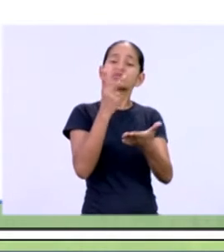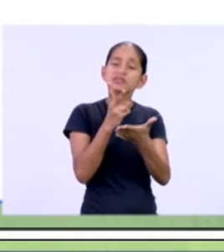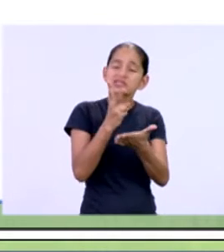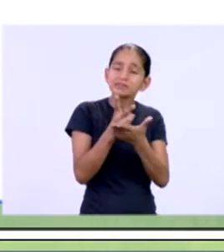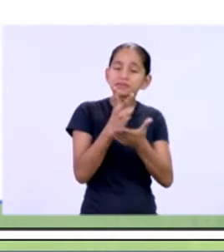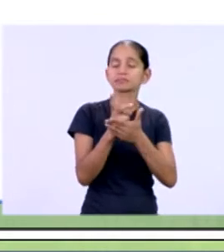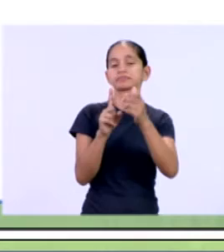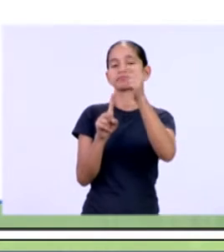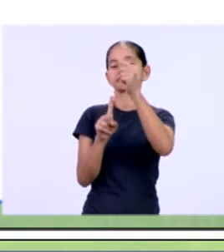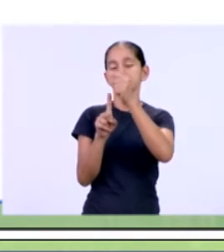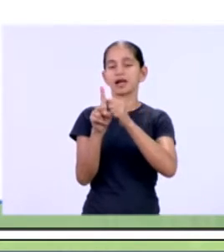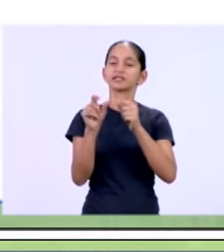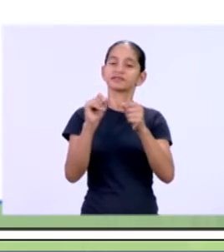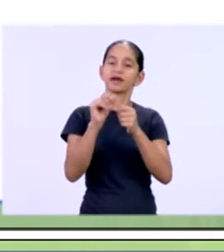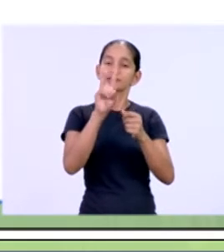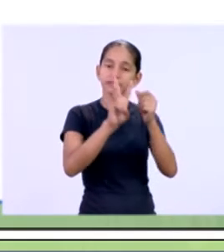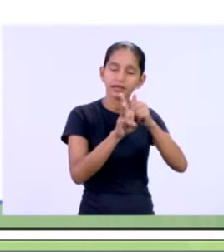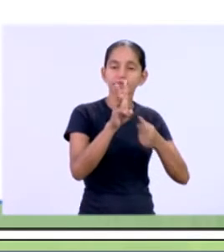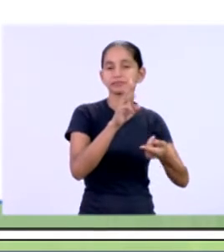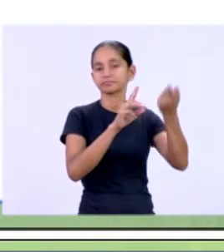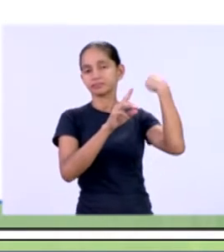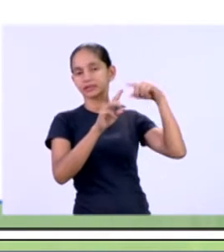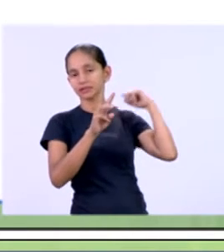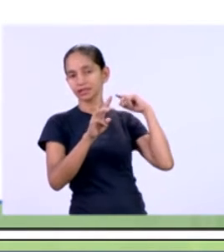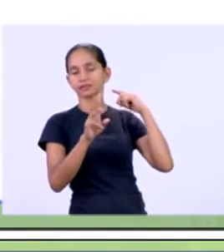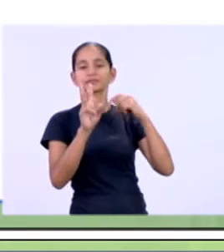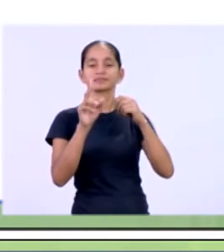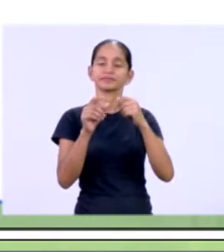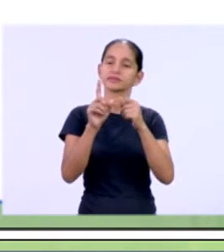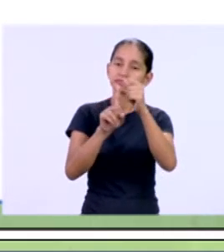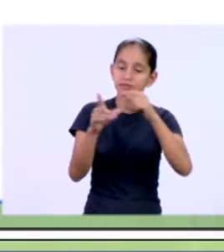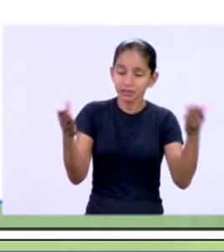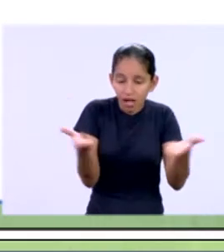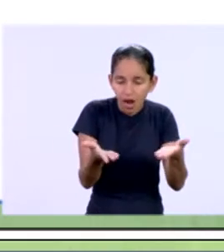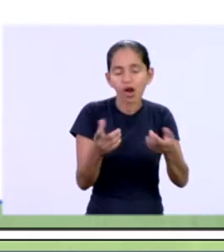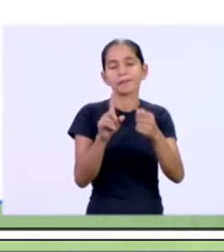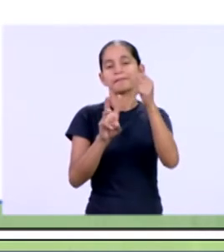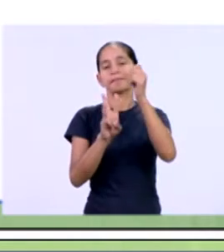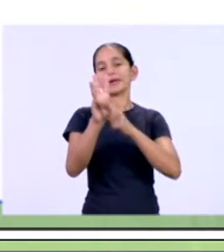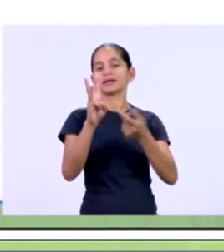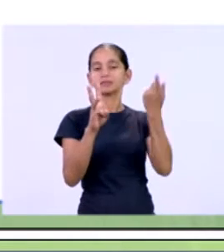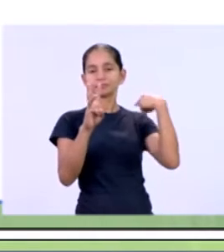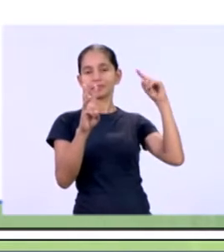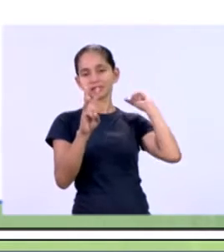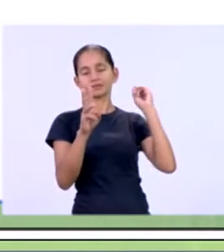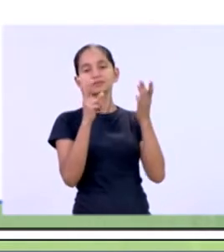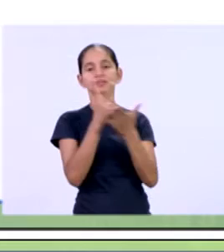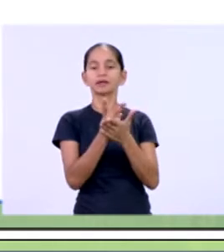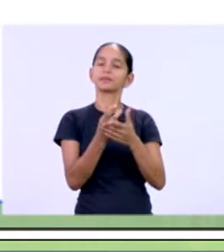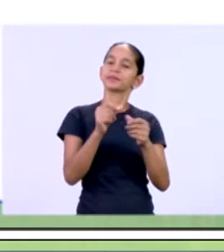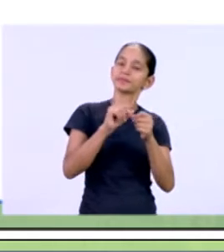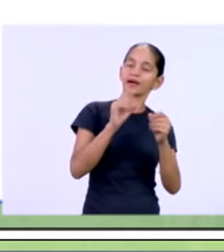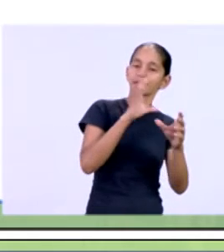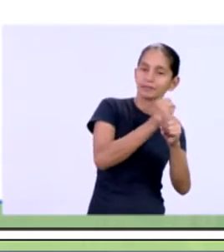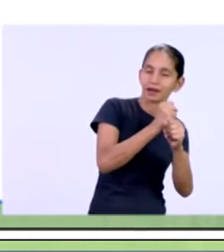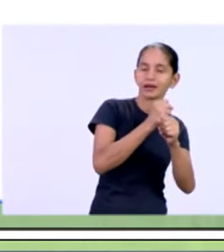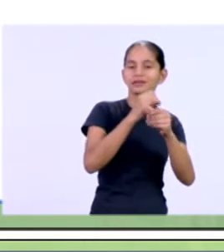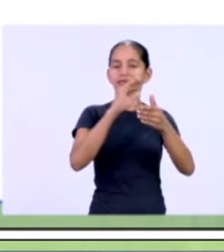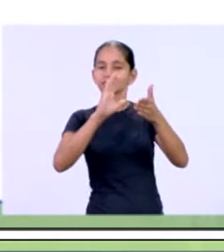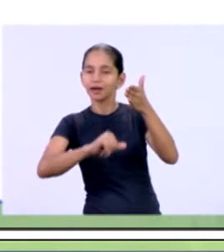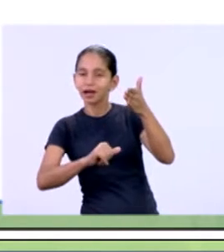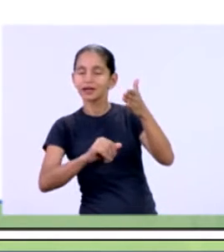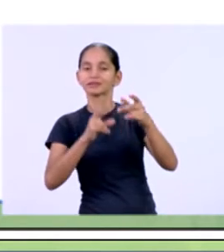fazer a mesma coisa, receita bruta acumulada, pego da onde? Pego daqui da anterior que eu achei, mais, menos, mais o mês